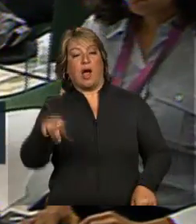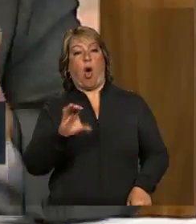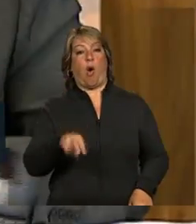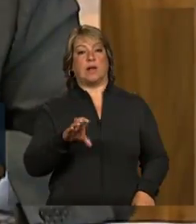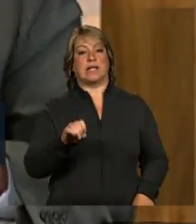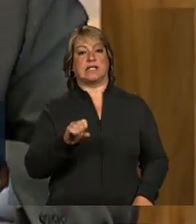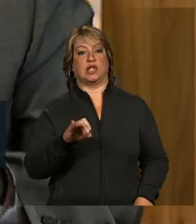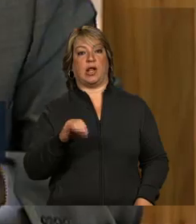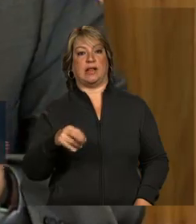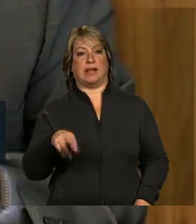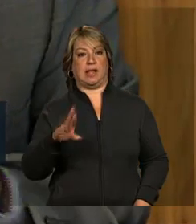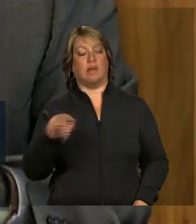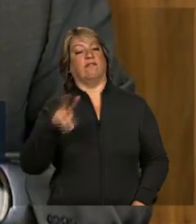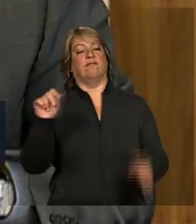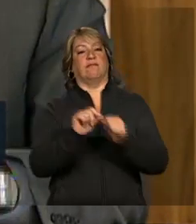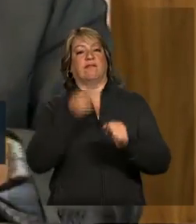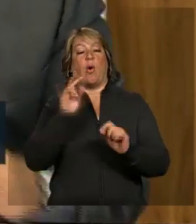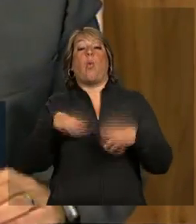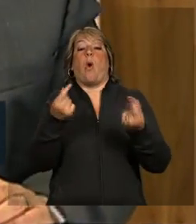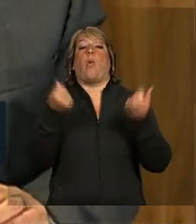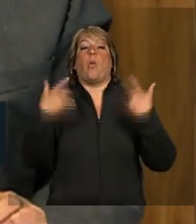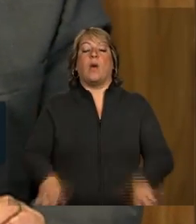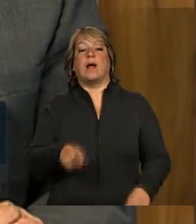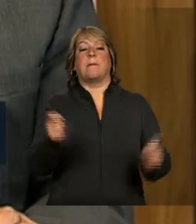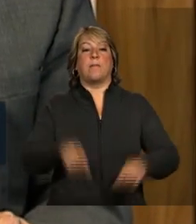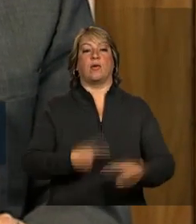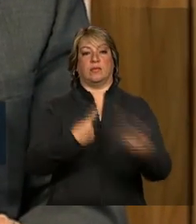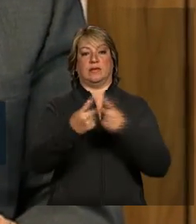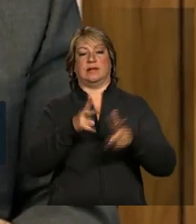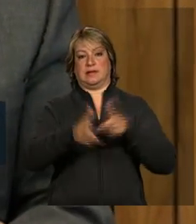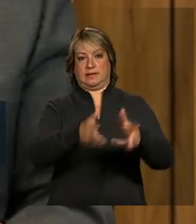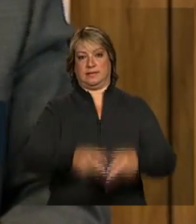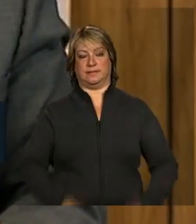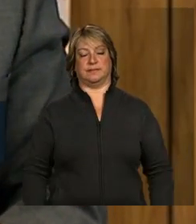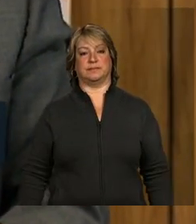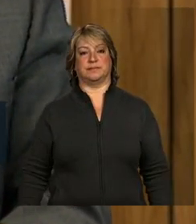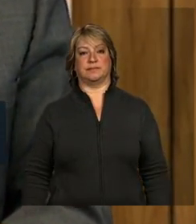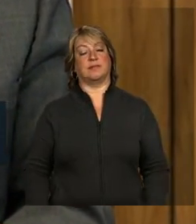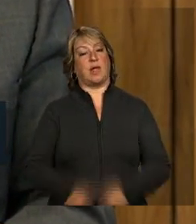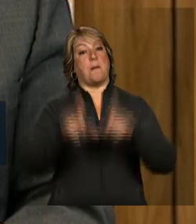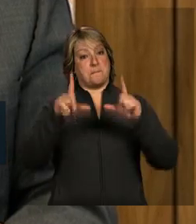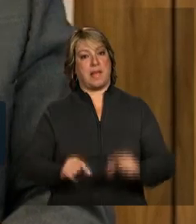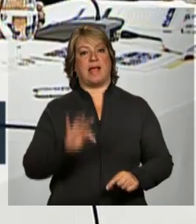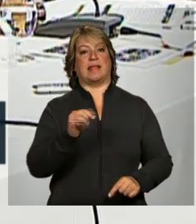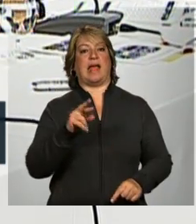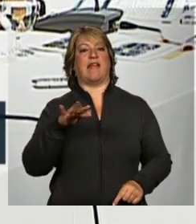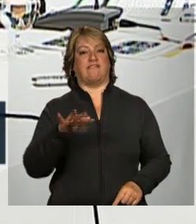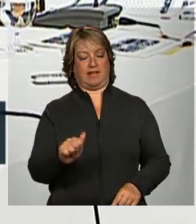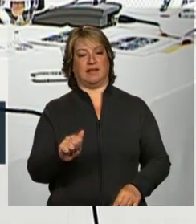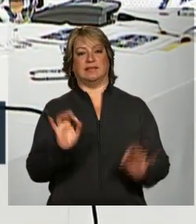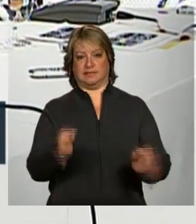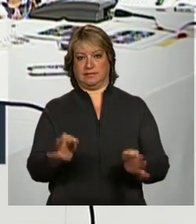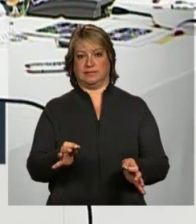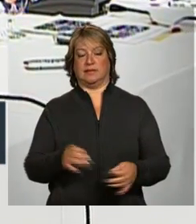é o custo dessa disponibilidade circul TR o menor tarifa